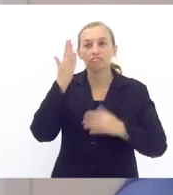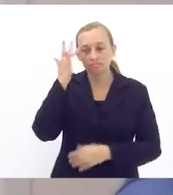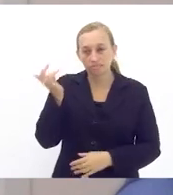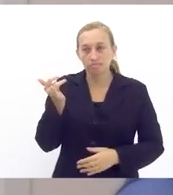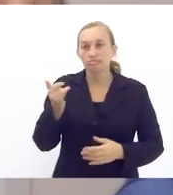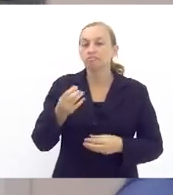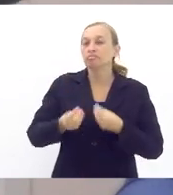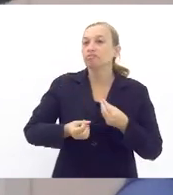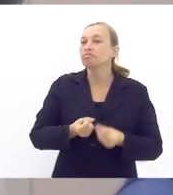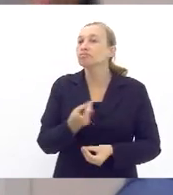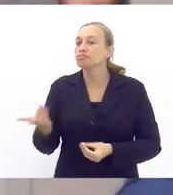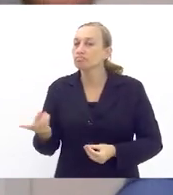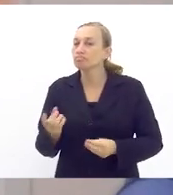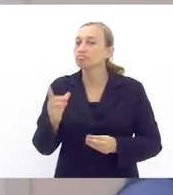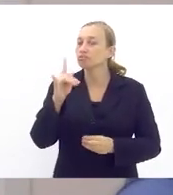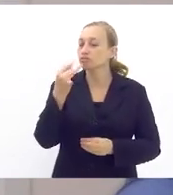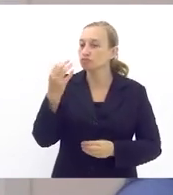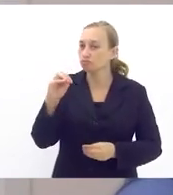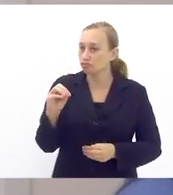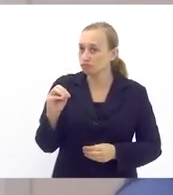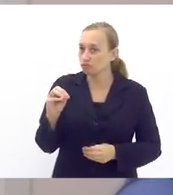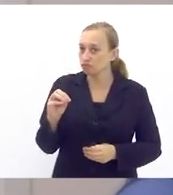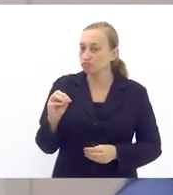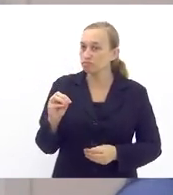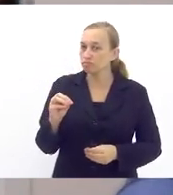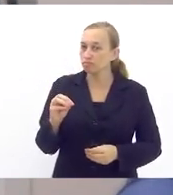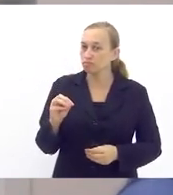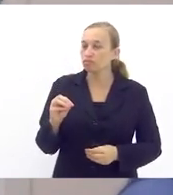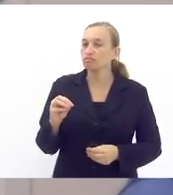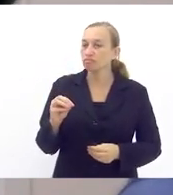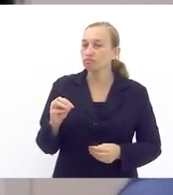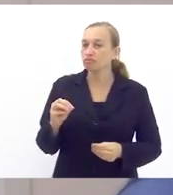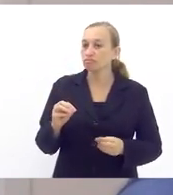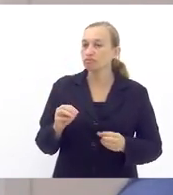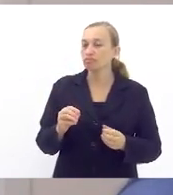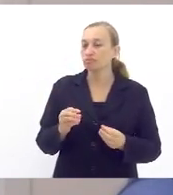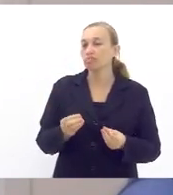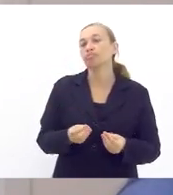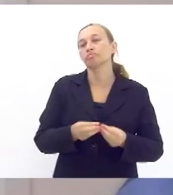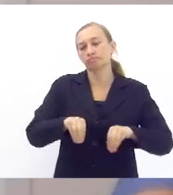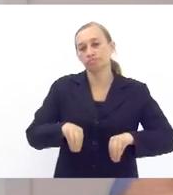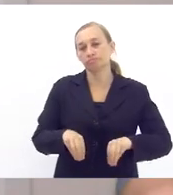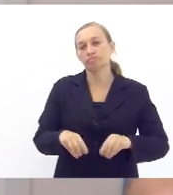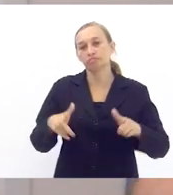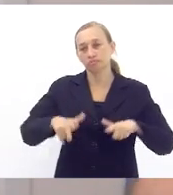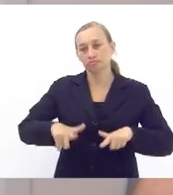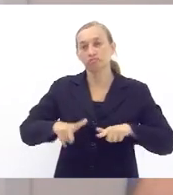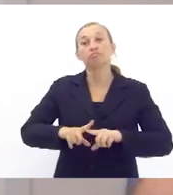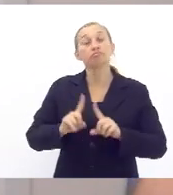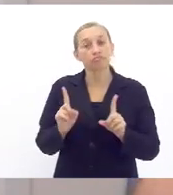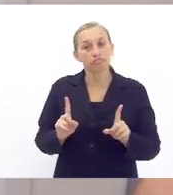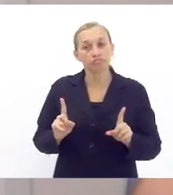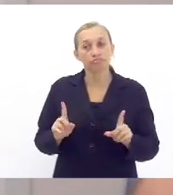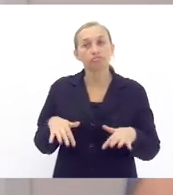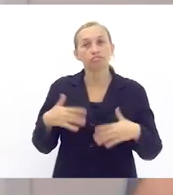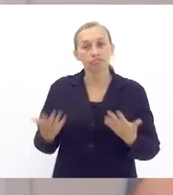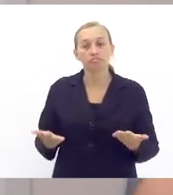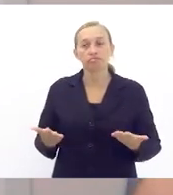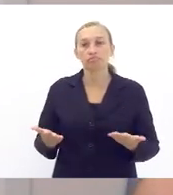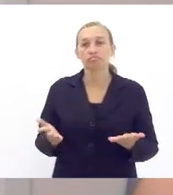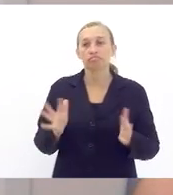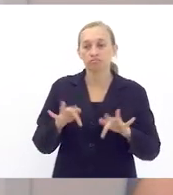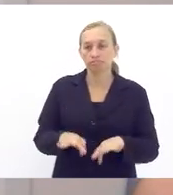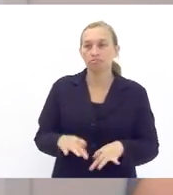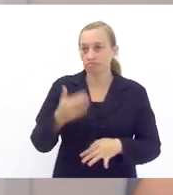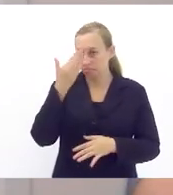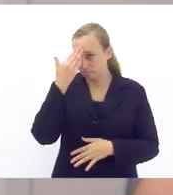desencapado pode destruir todo uma família ali digamos assim de Deus me livre mas é isso então só para me despedir